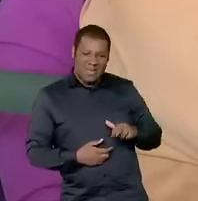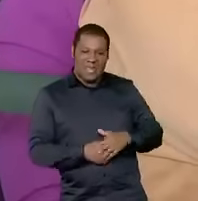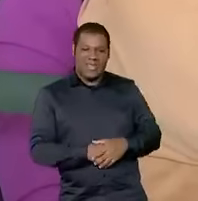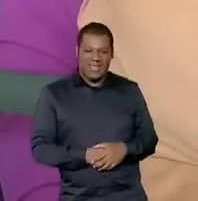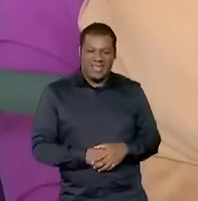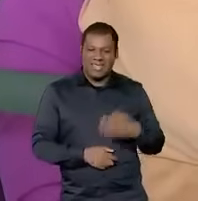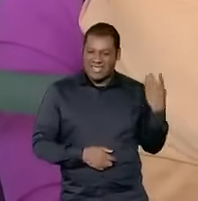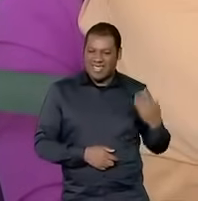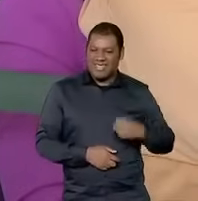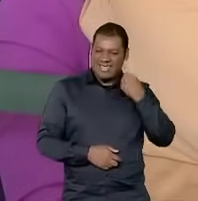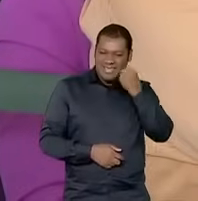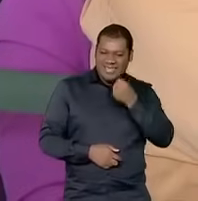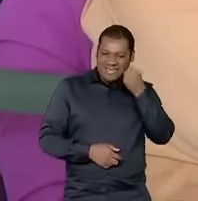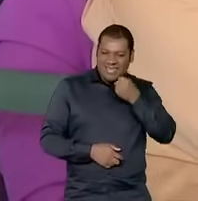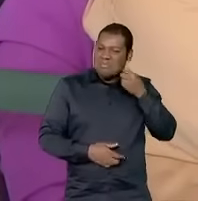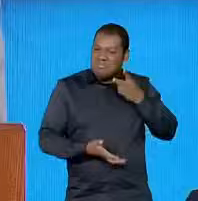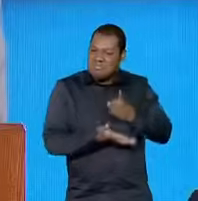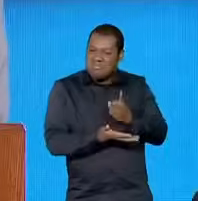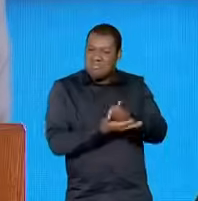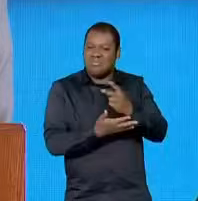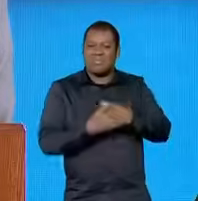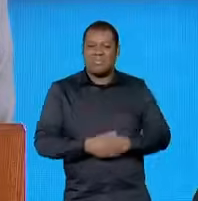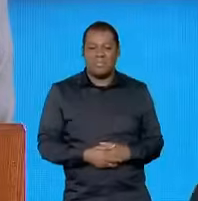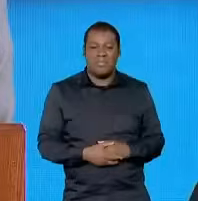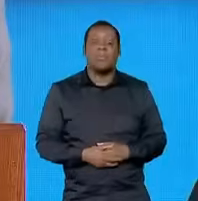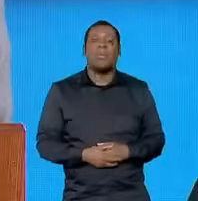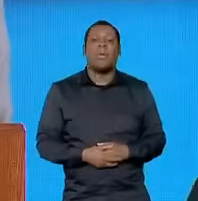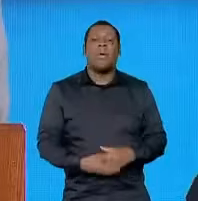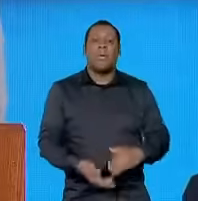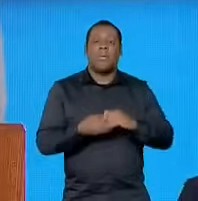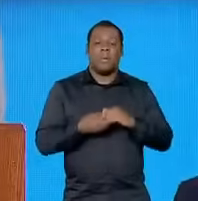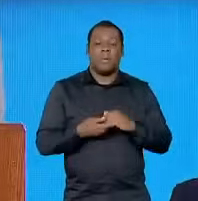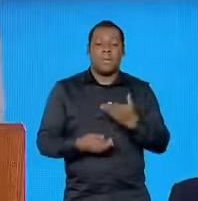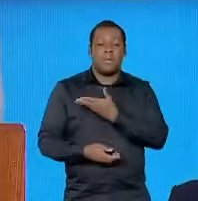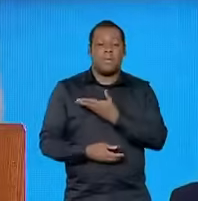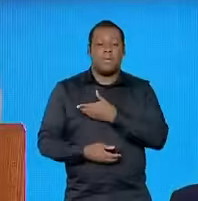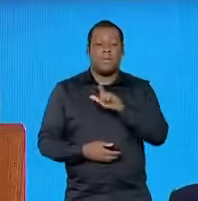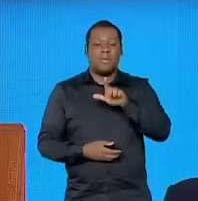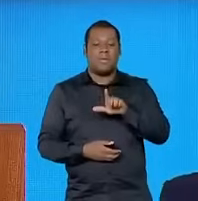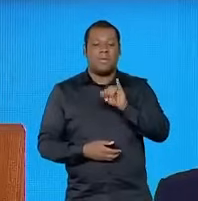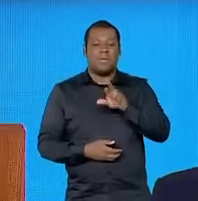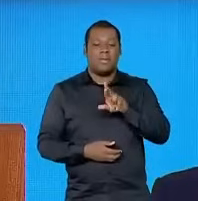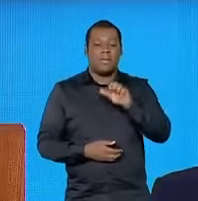cargo. Quero cumprimentar o nosso companheiro líder que foi embora, o companheiro Guimarães,